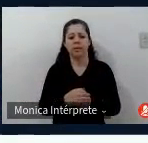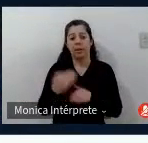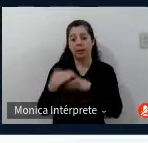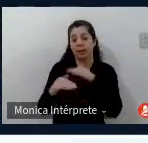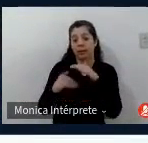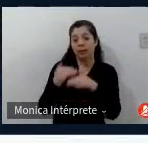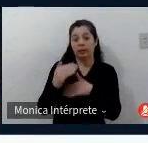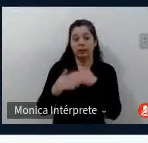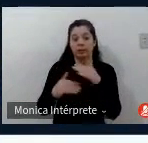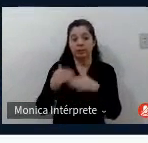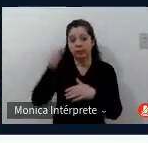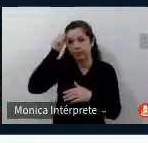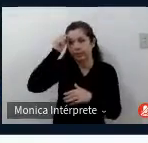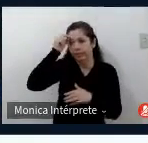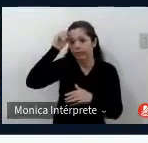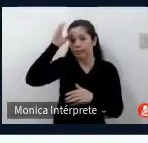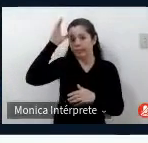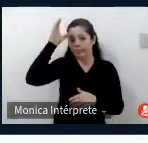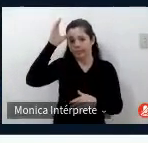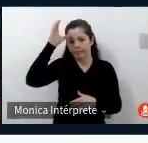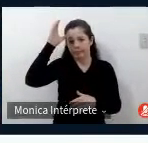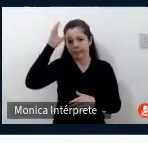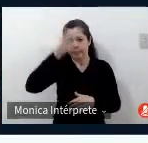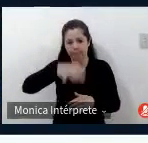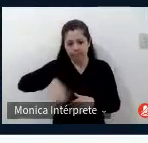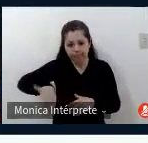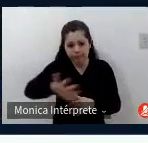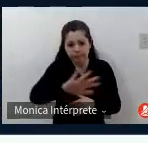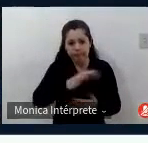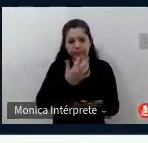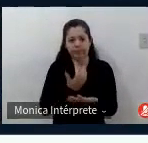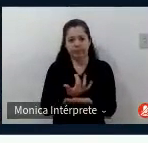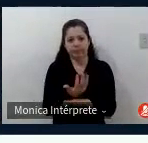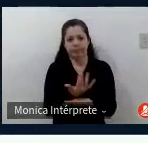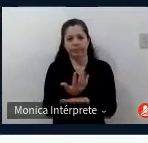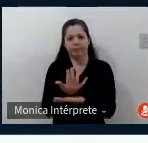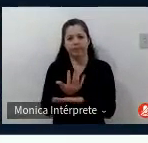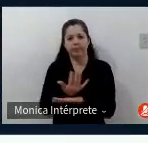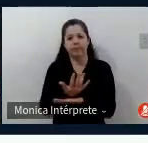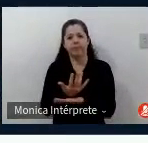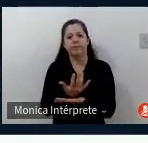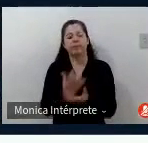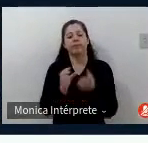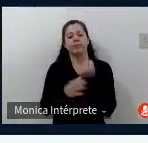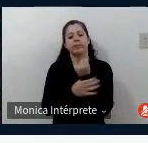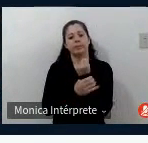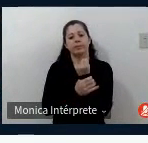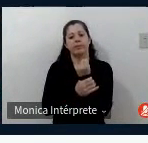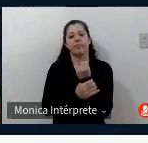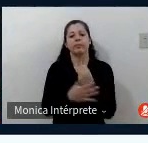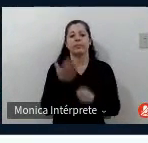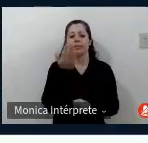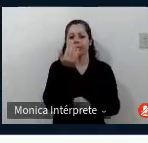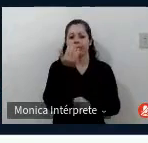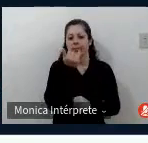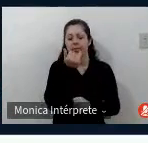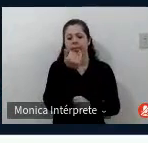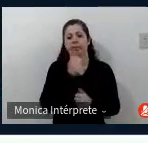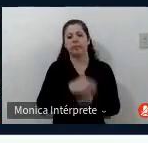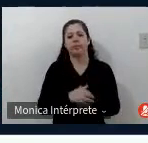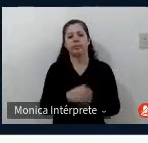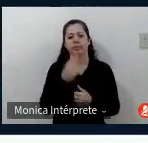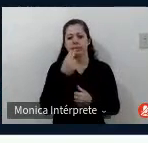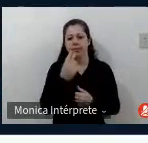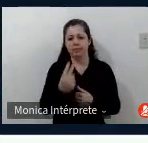ou constituir os saberes que da agroecologia, da segurança alimentar e nutricional, né, que permitam